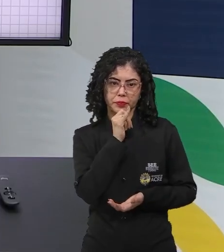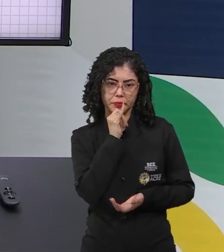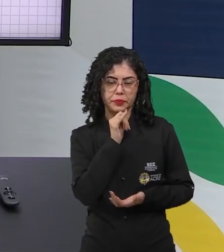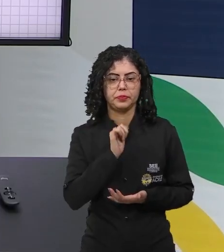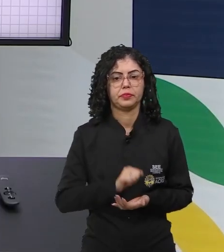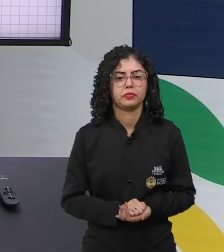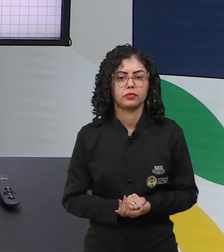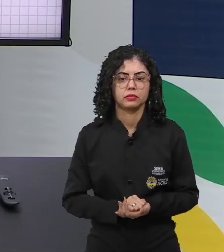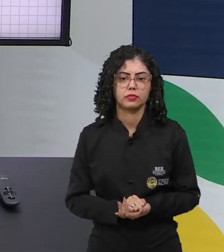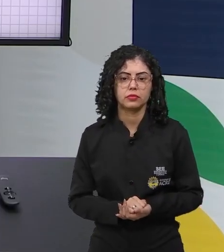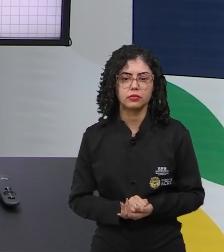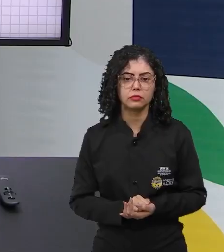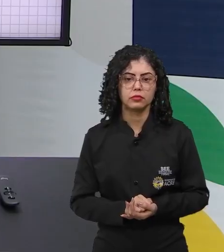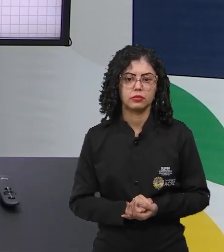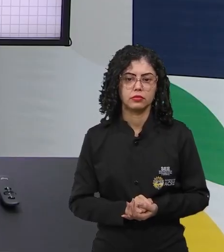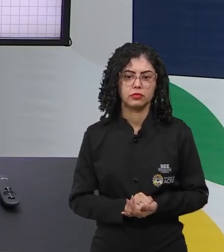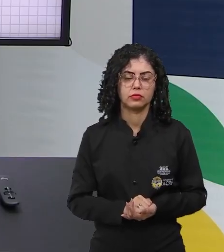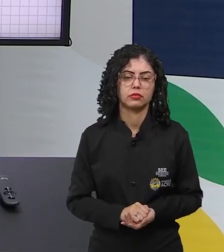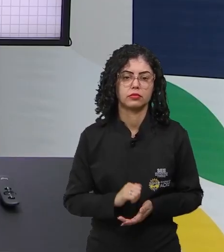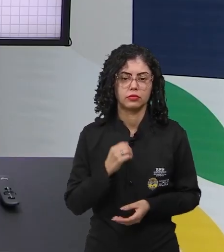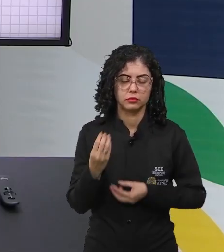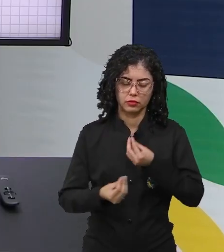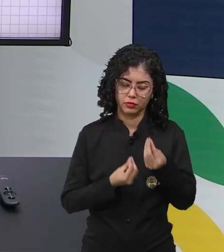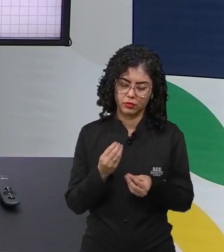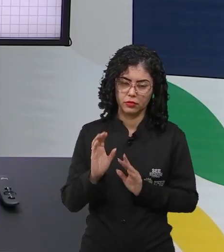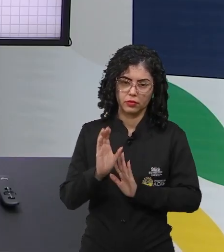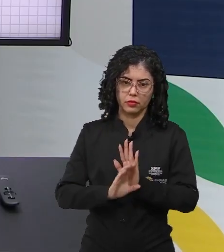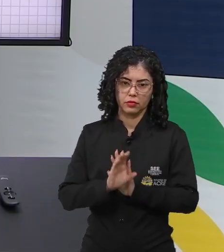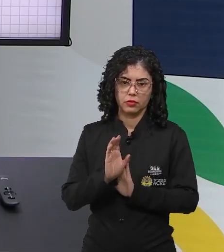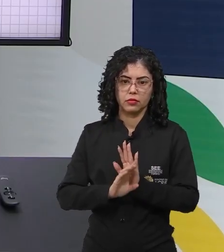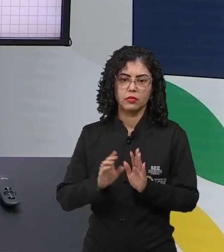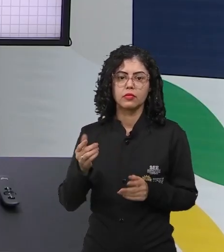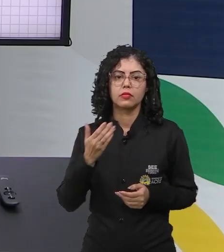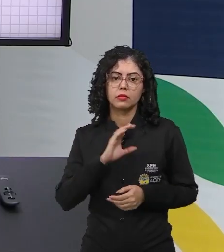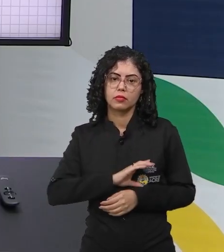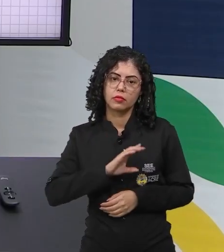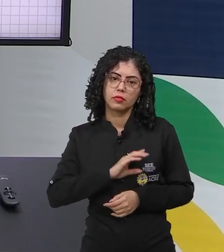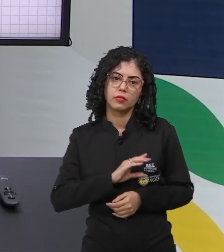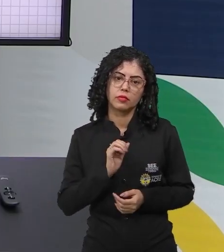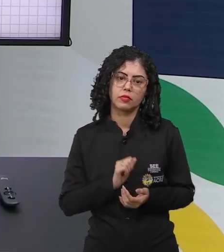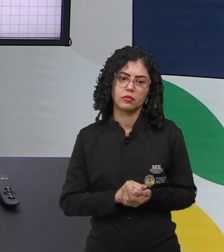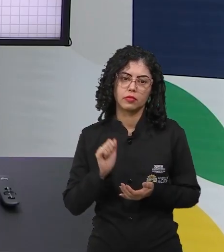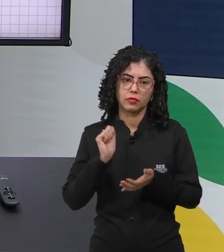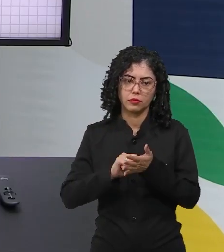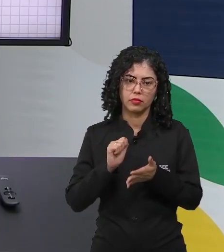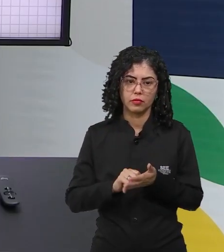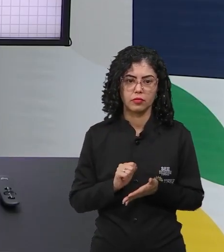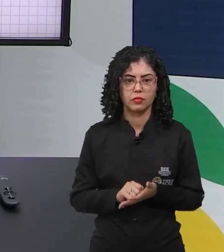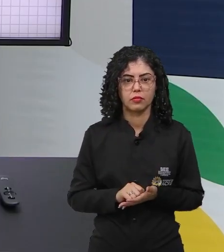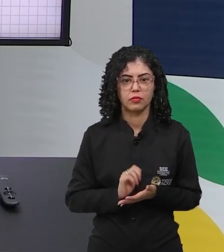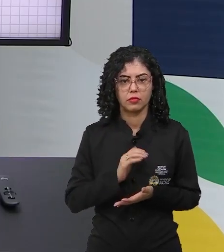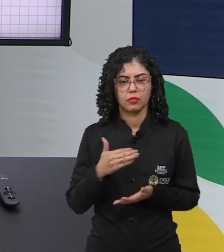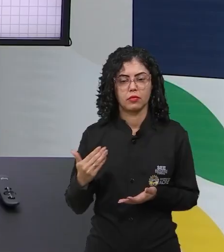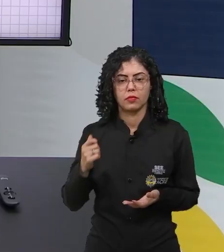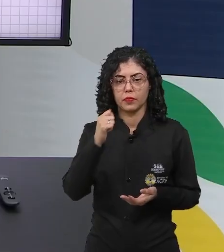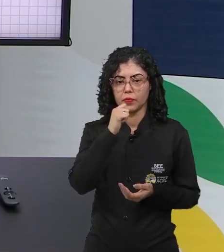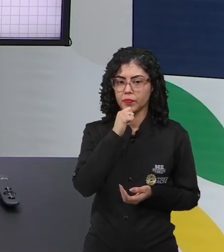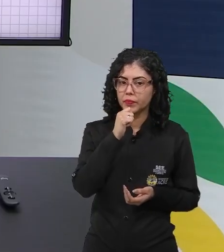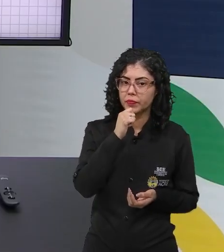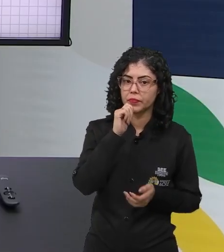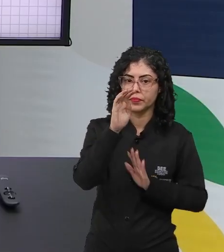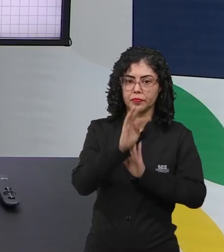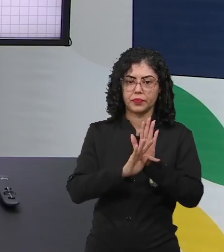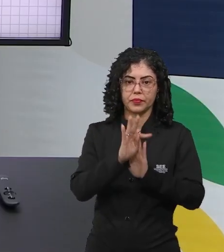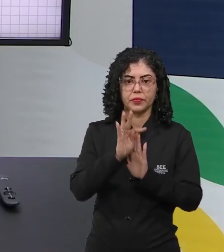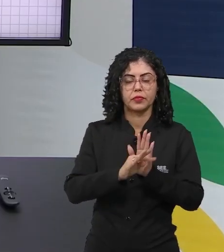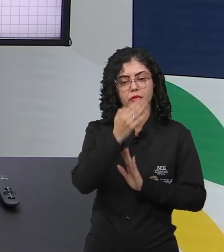exemplificar o conteúdo. Mas quando nós vamos para a língua portuguesa de forma escrita, quando nós vamos ao